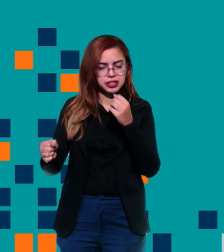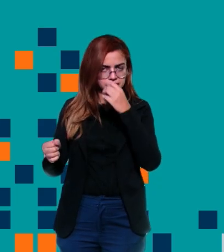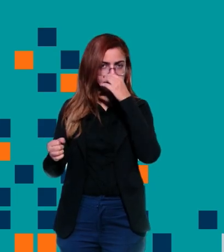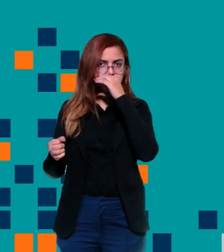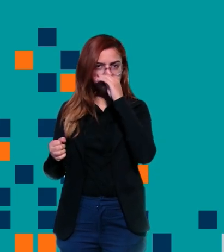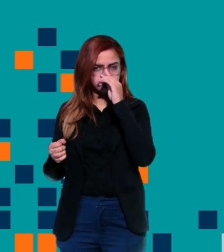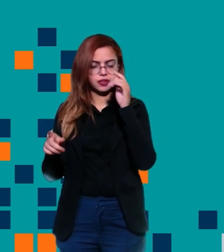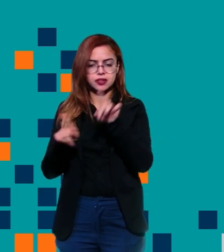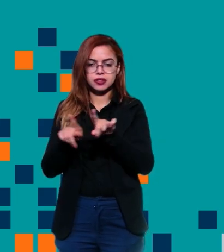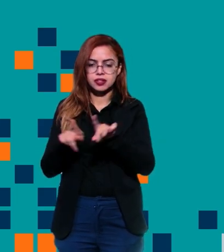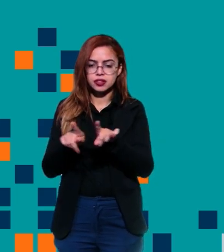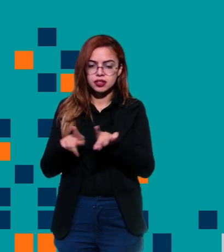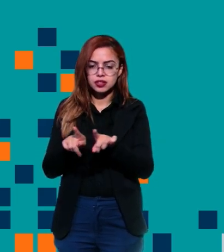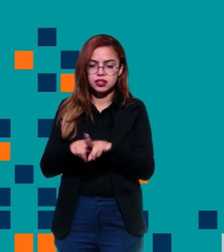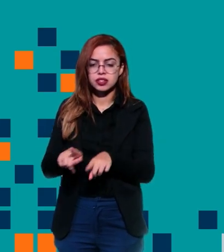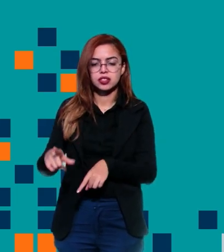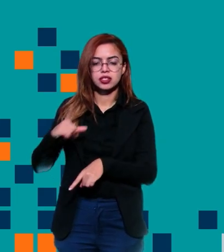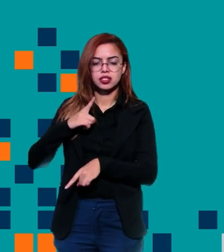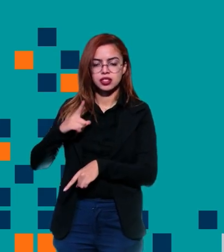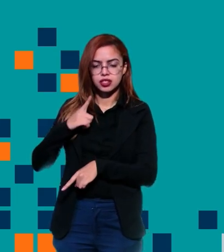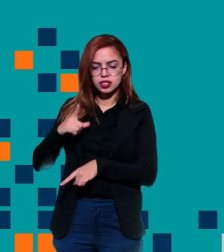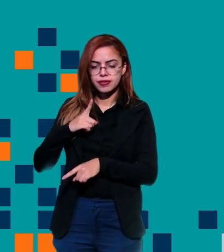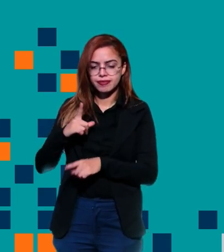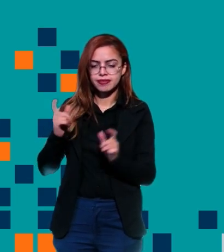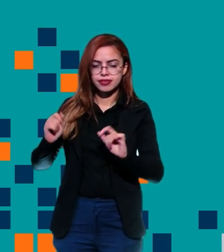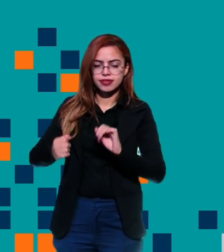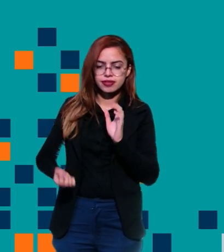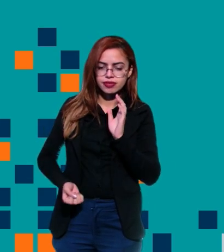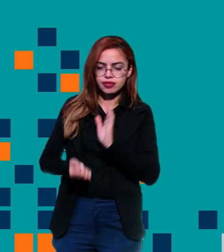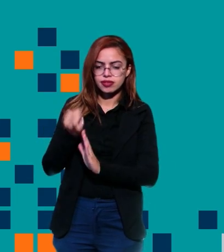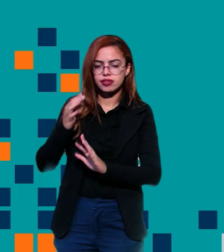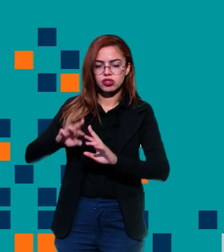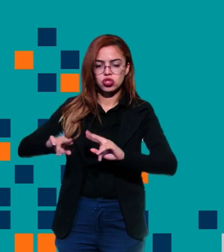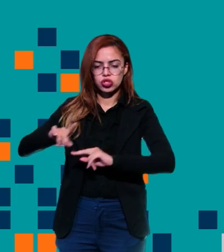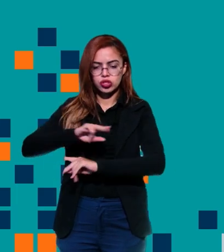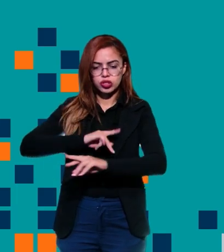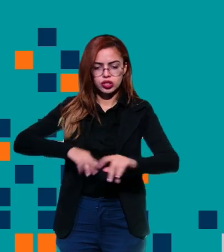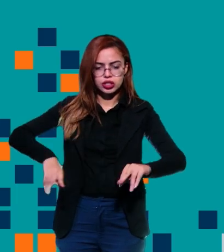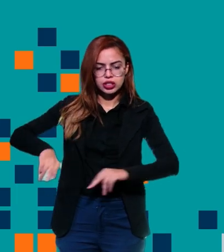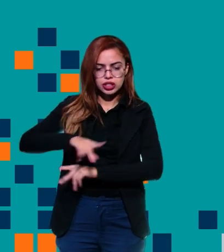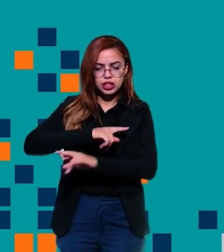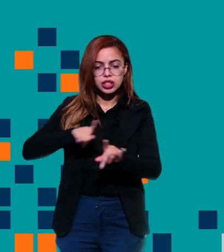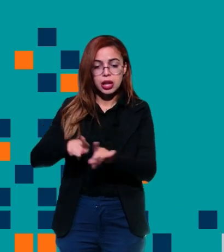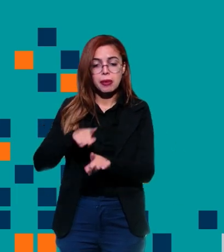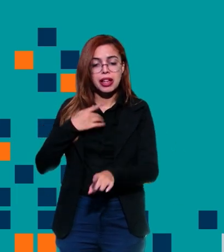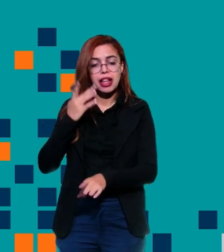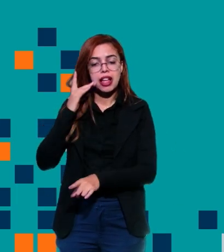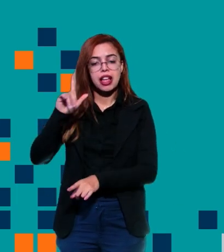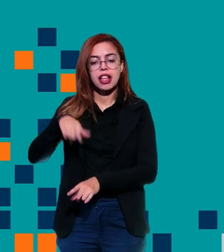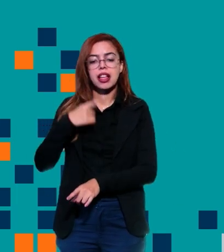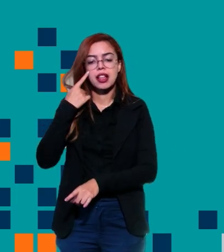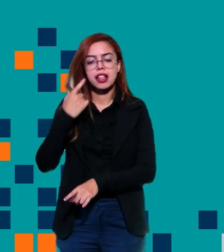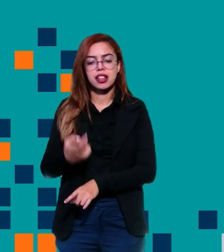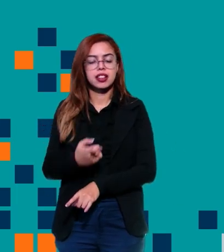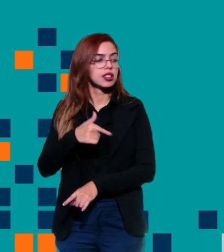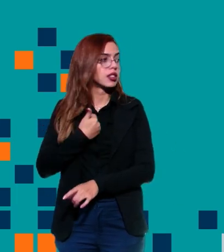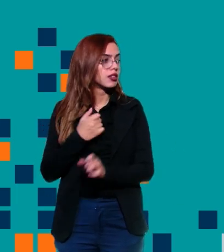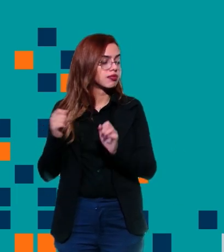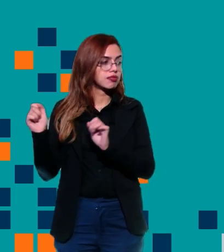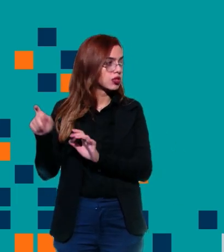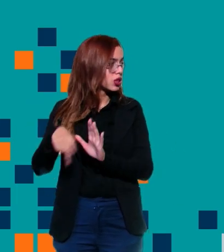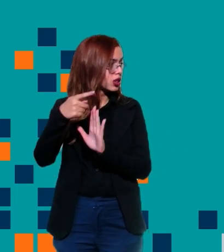tem uma linha condutora e que permite a gente ainda criar uma obra diversificada, e acho que é interessante, a gente até vai passar rapidamente alguns